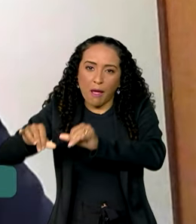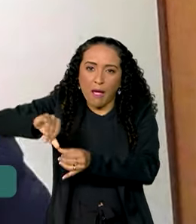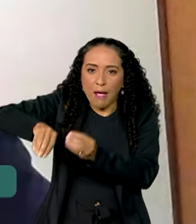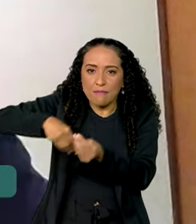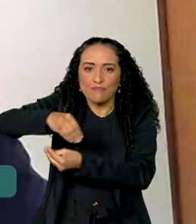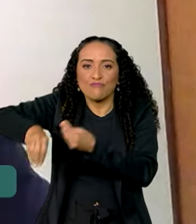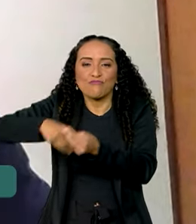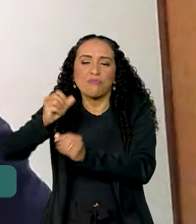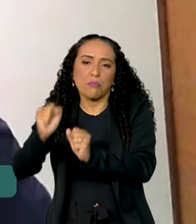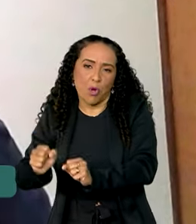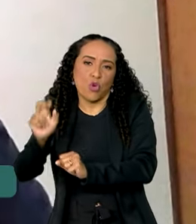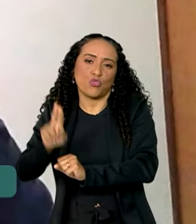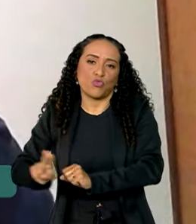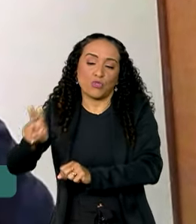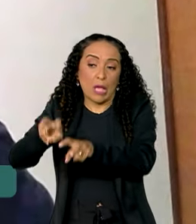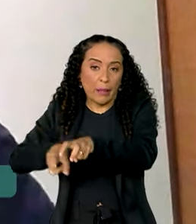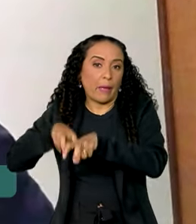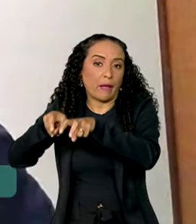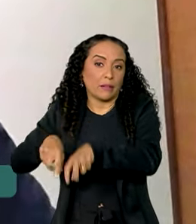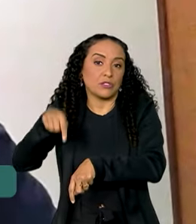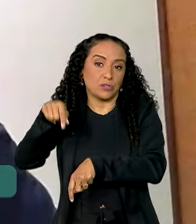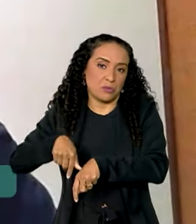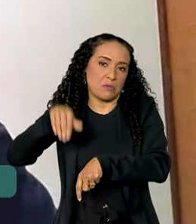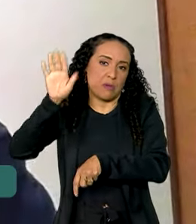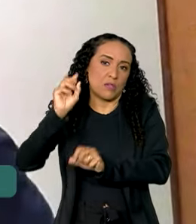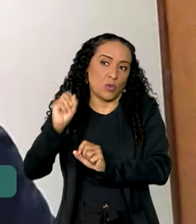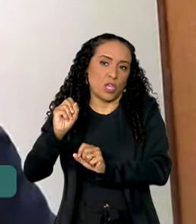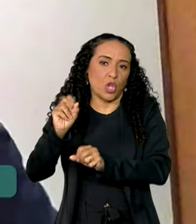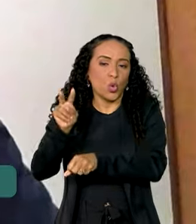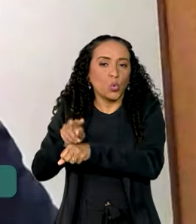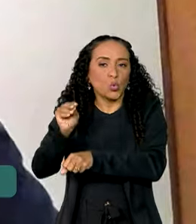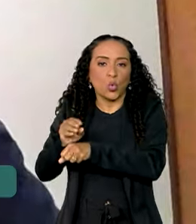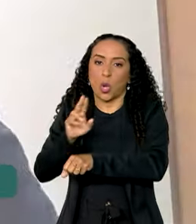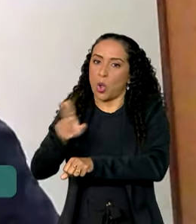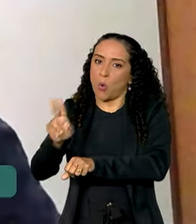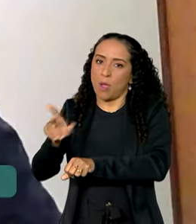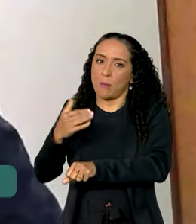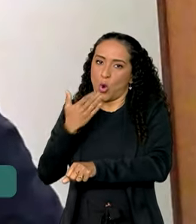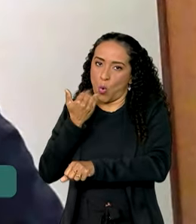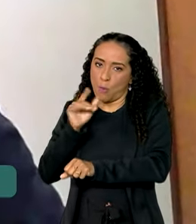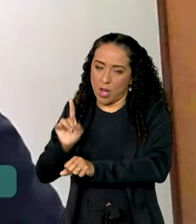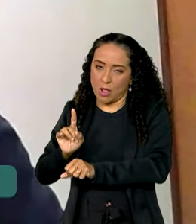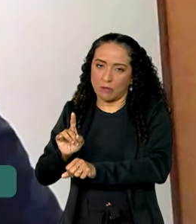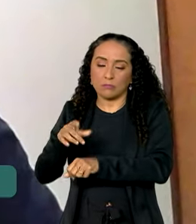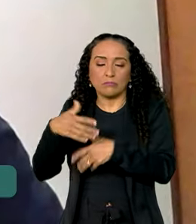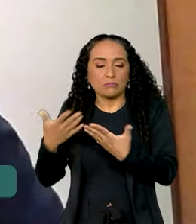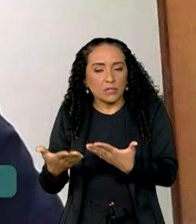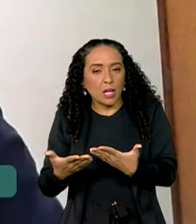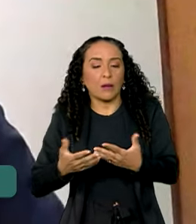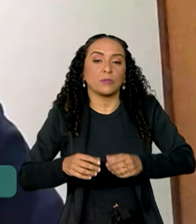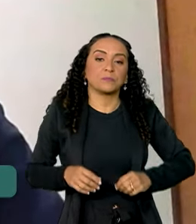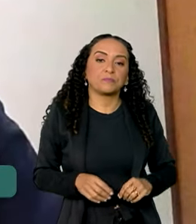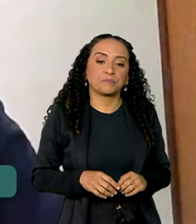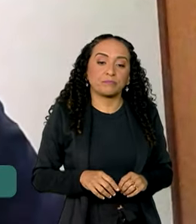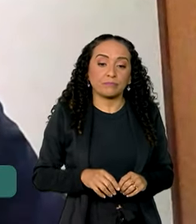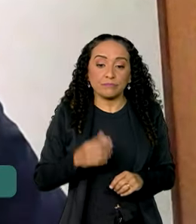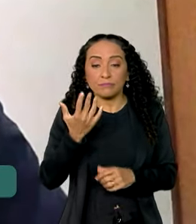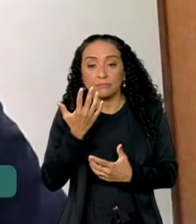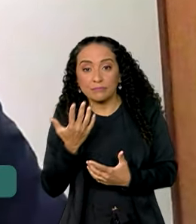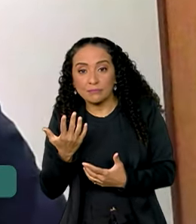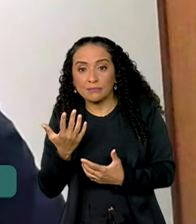pode utilizar na agricultura mas para culturas não alimentícias nesse plano piloto ah as